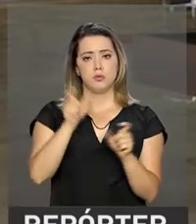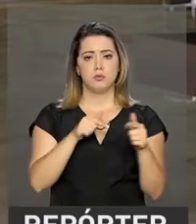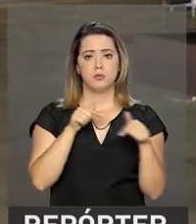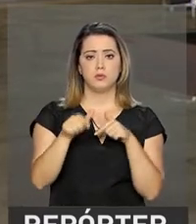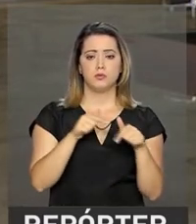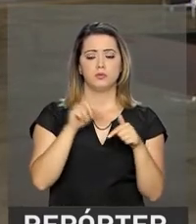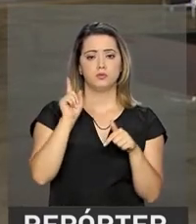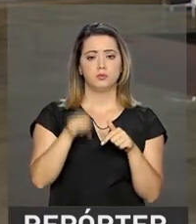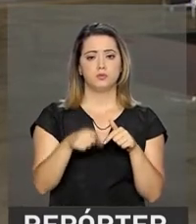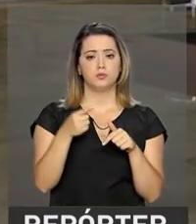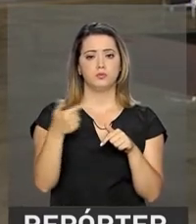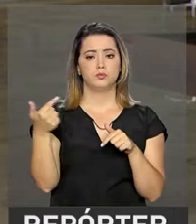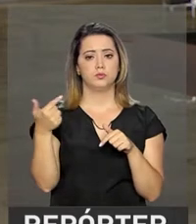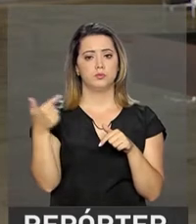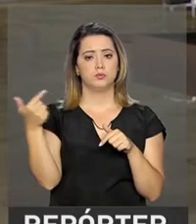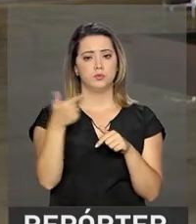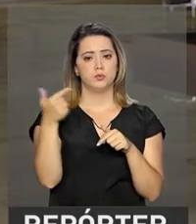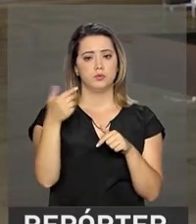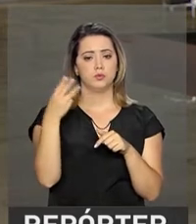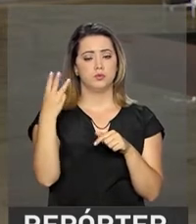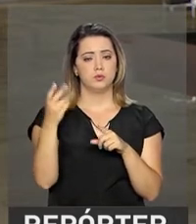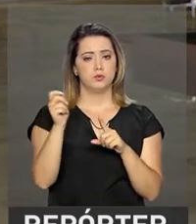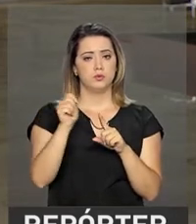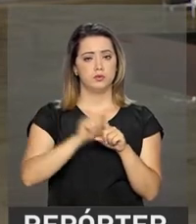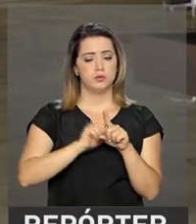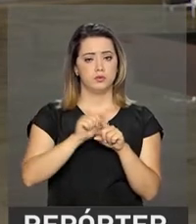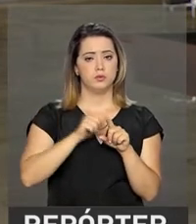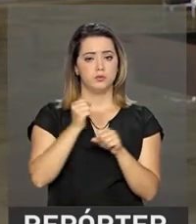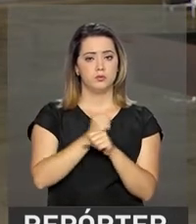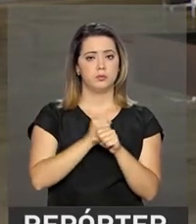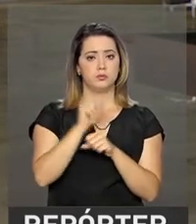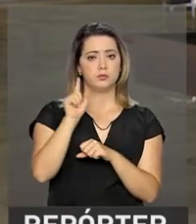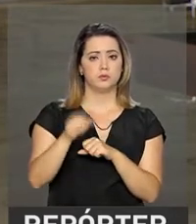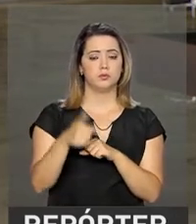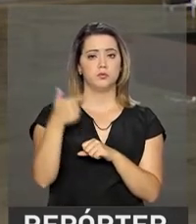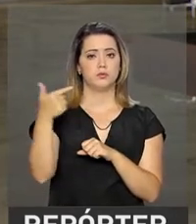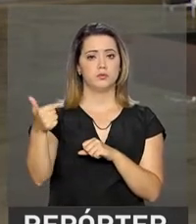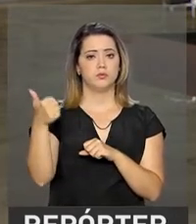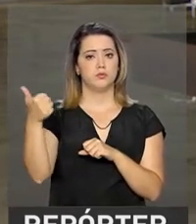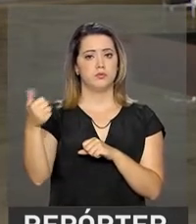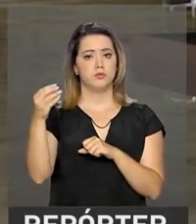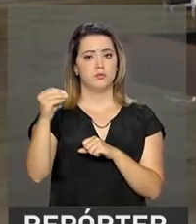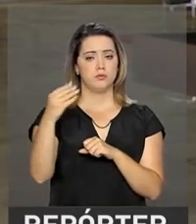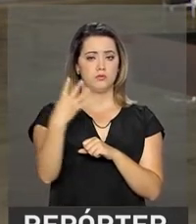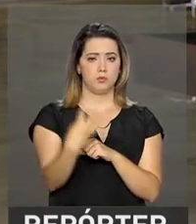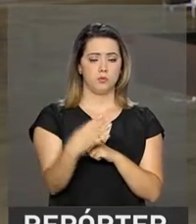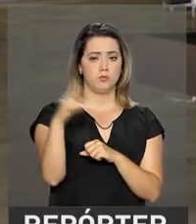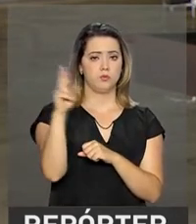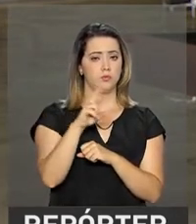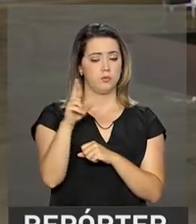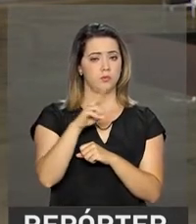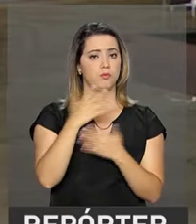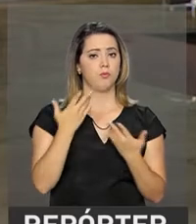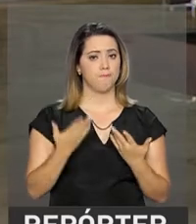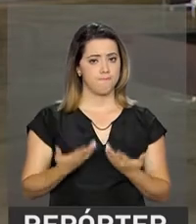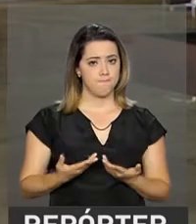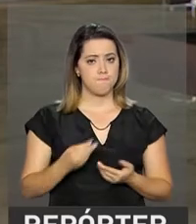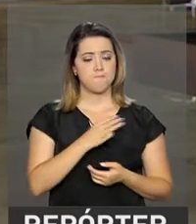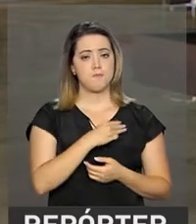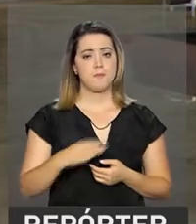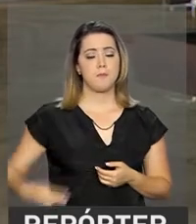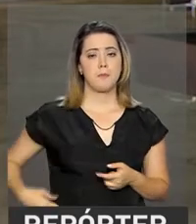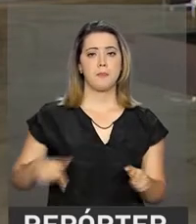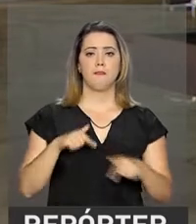brasileiro no segundo trimestre deste ano é de 2104 reais o ministério do trabalho